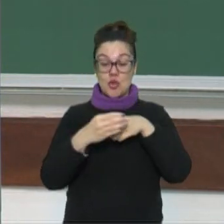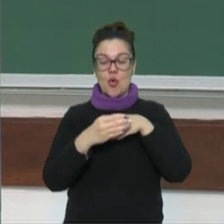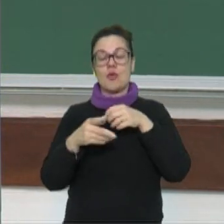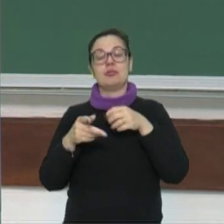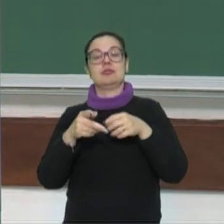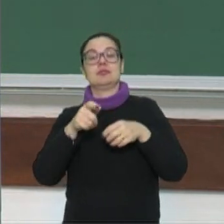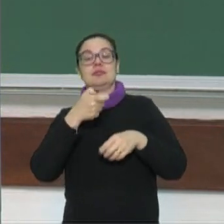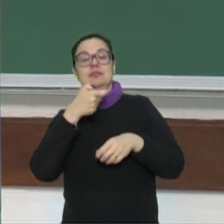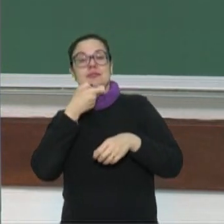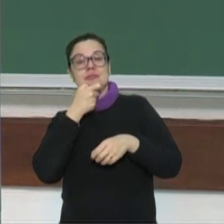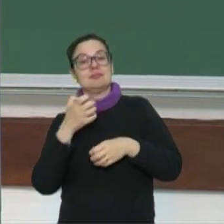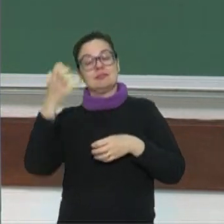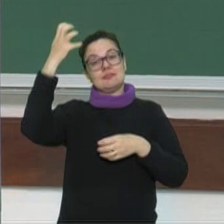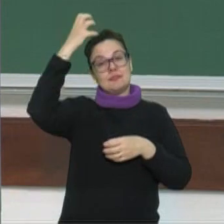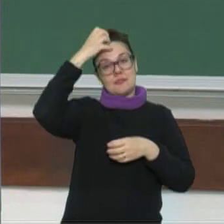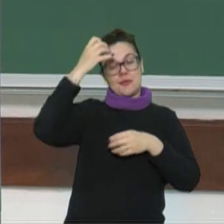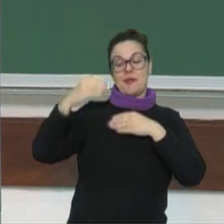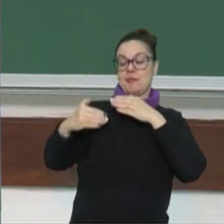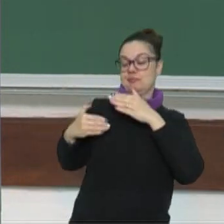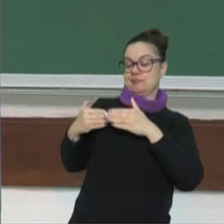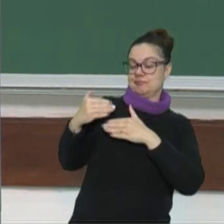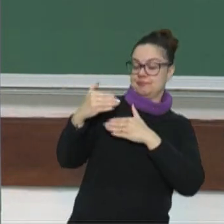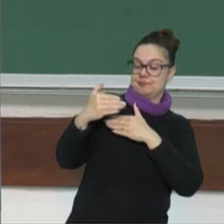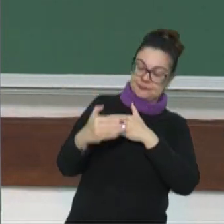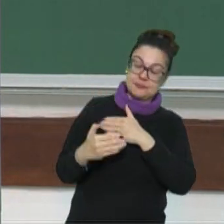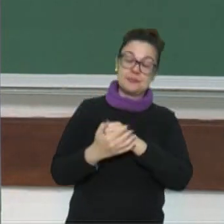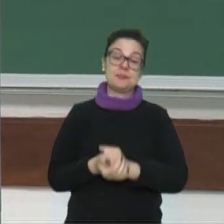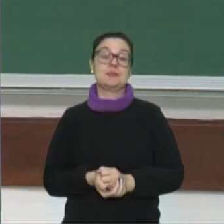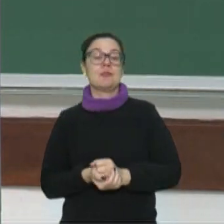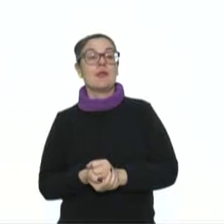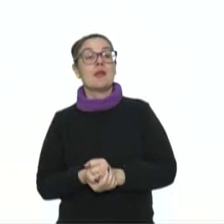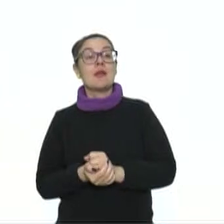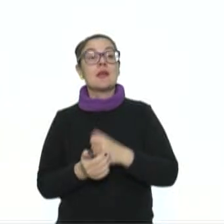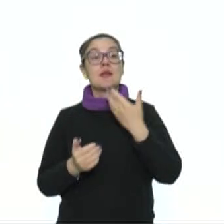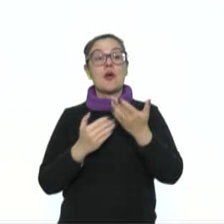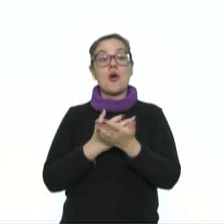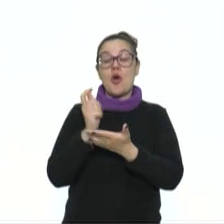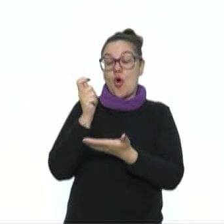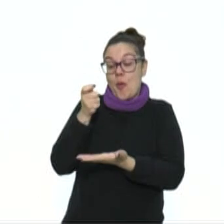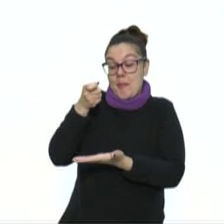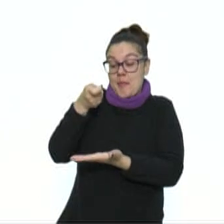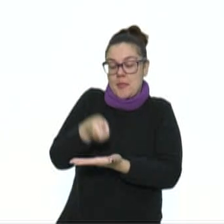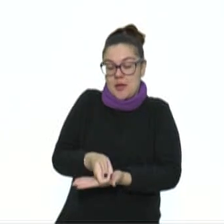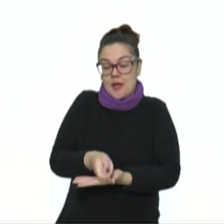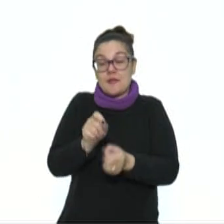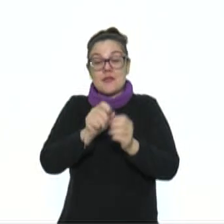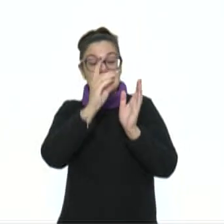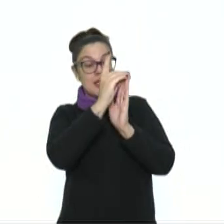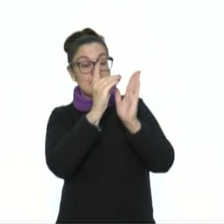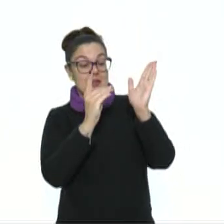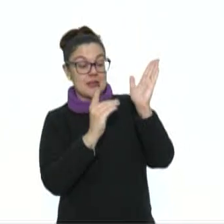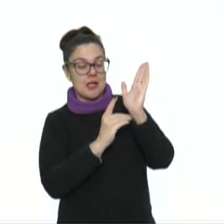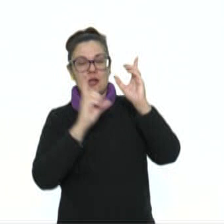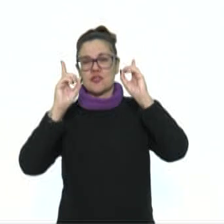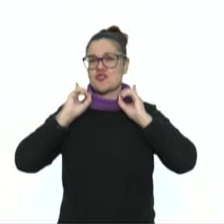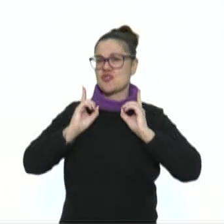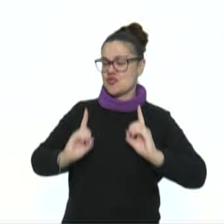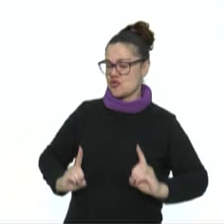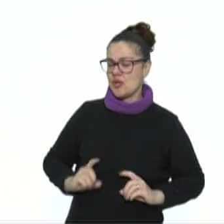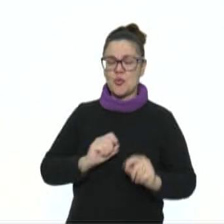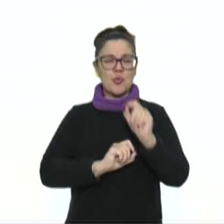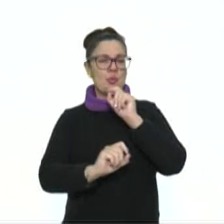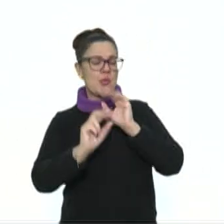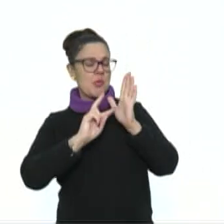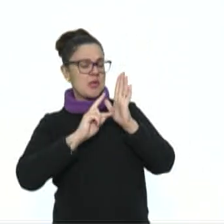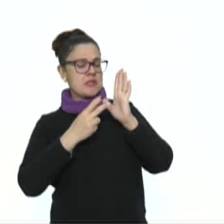Inglaterra. E assim vai, Guilherme de Orange vai para a Inglaterra e ali ele é obrigado a assinar a Declaração de Direitos, o qual